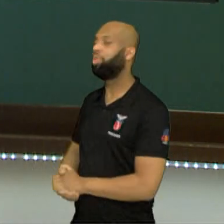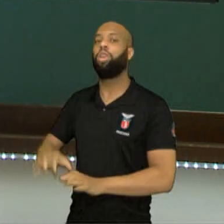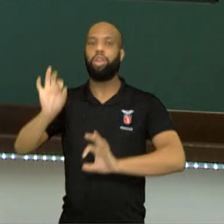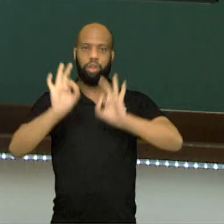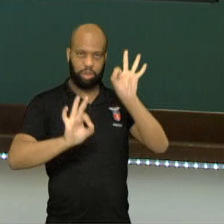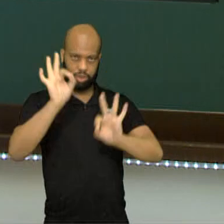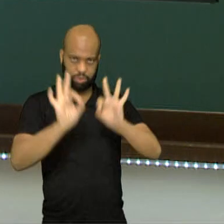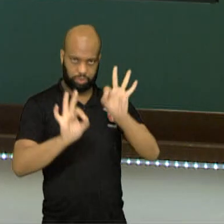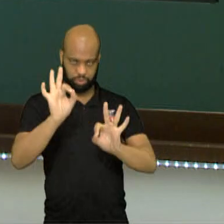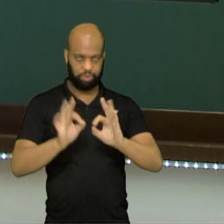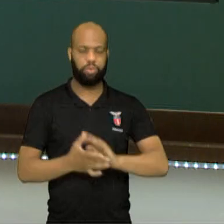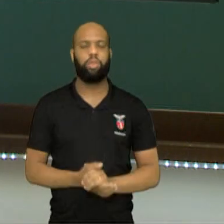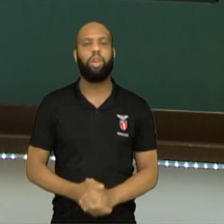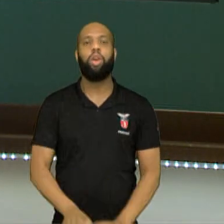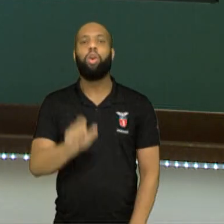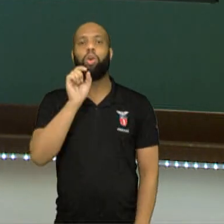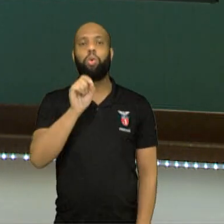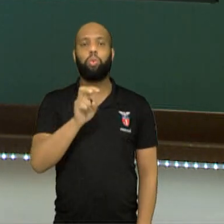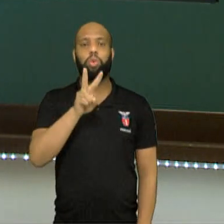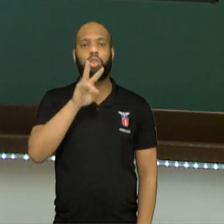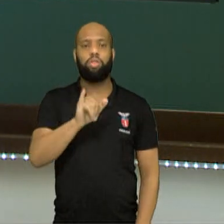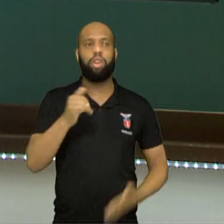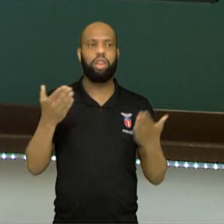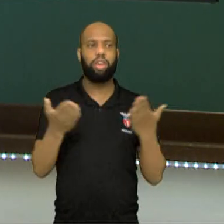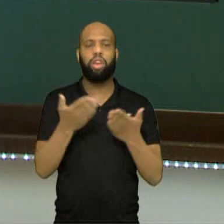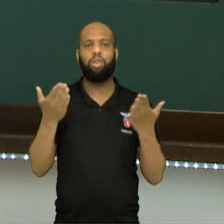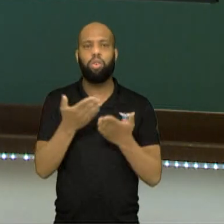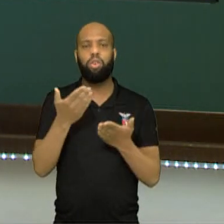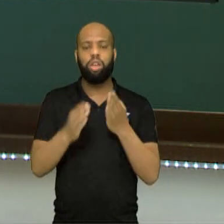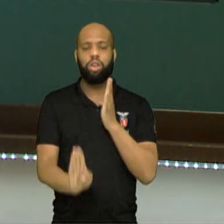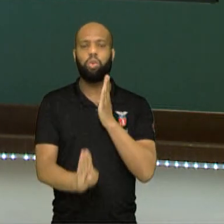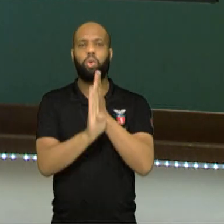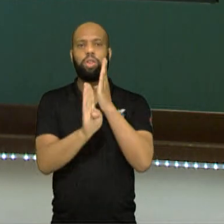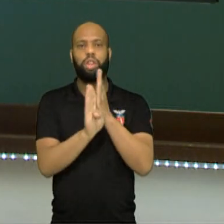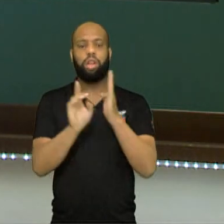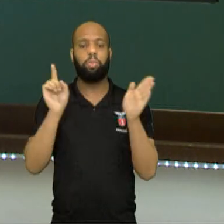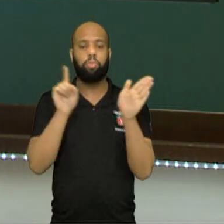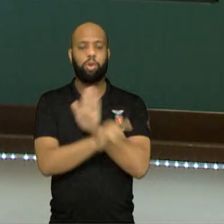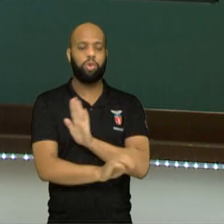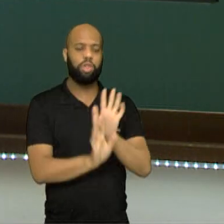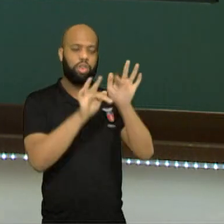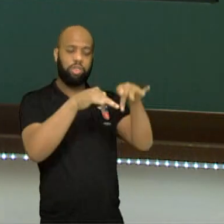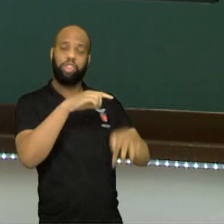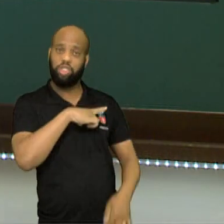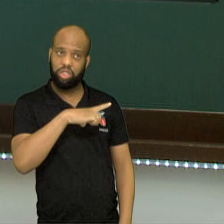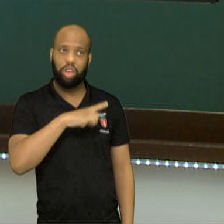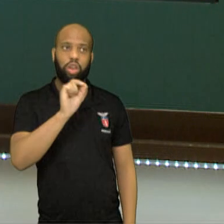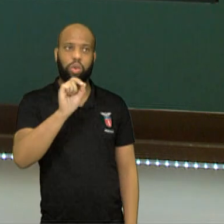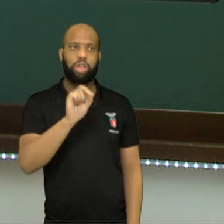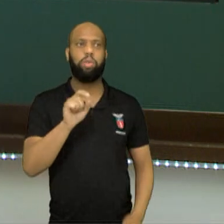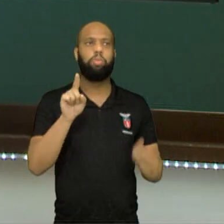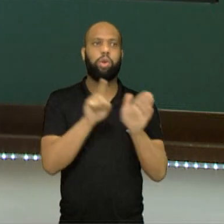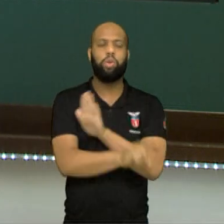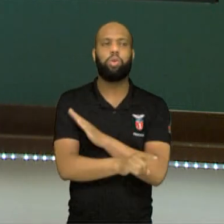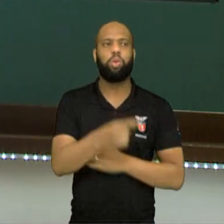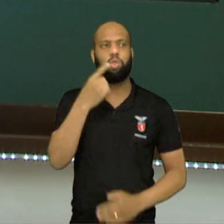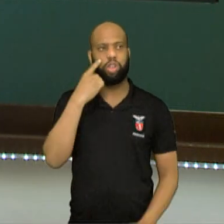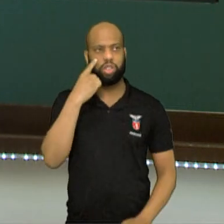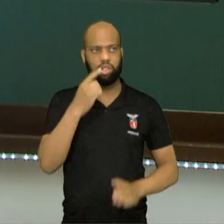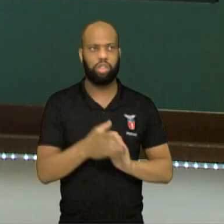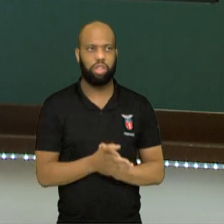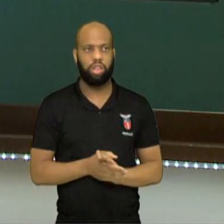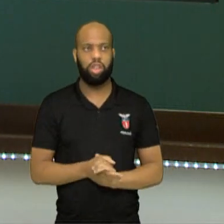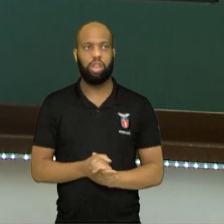pediu. O que nós vamos tirar dessa equação é a perguntinha final ali do exercício. Olha lá.